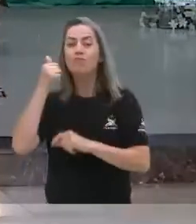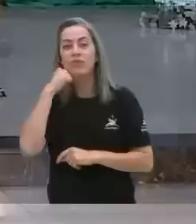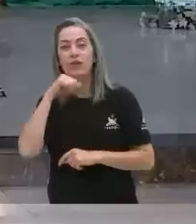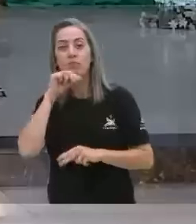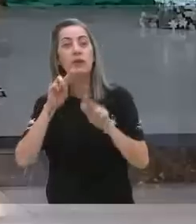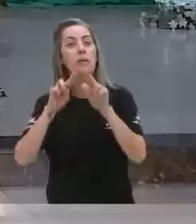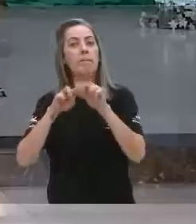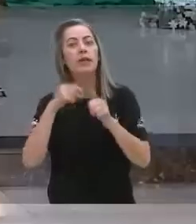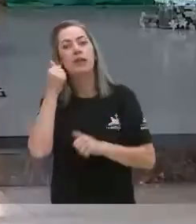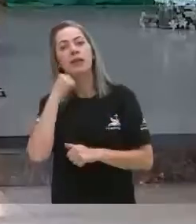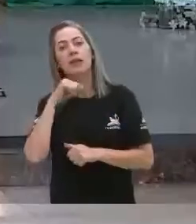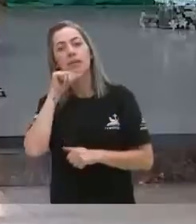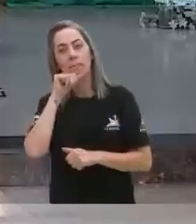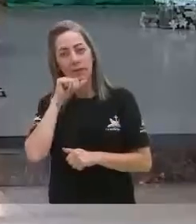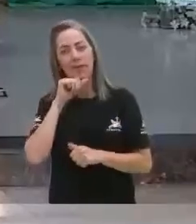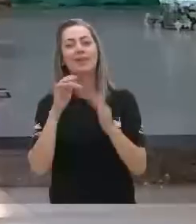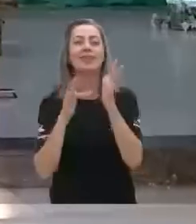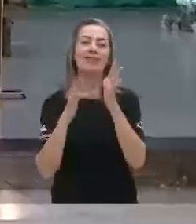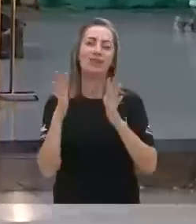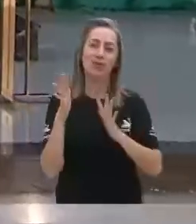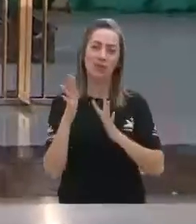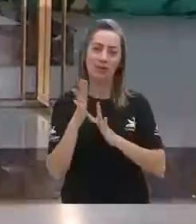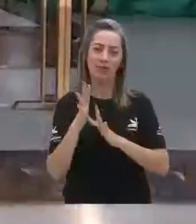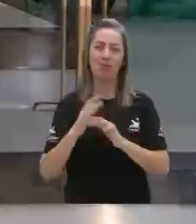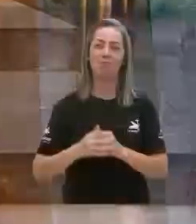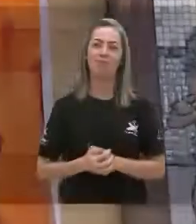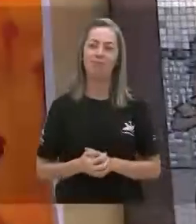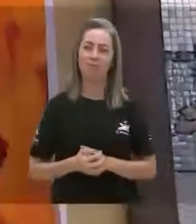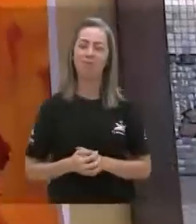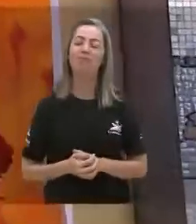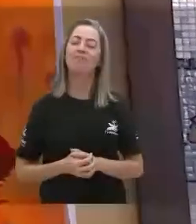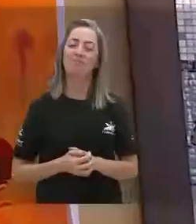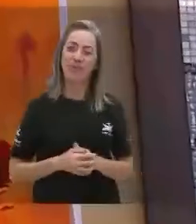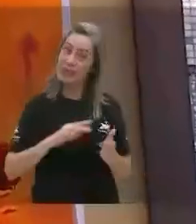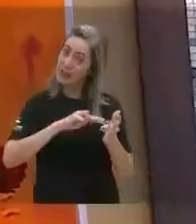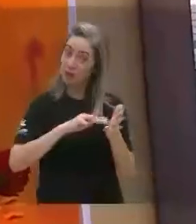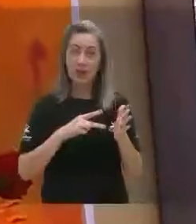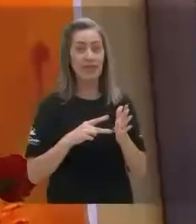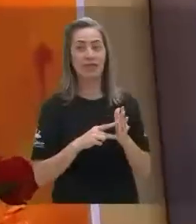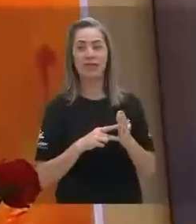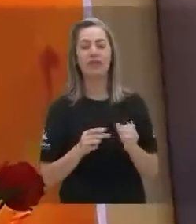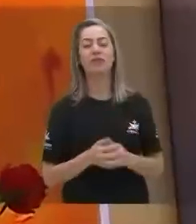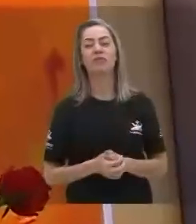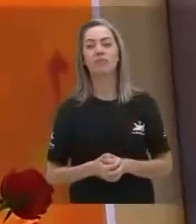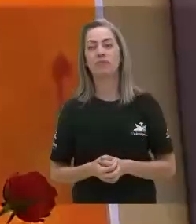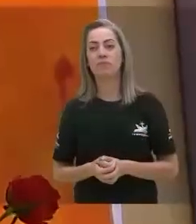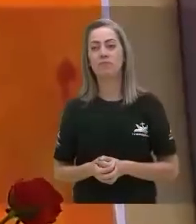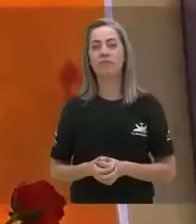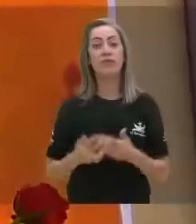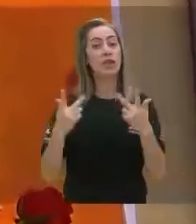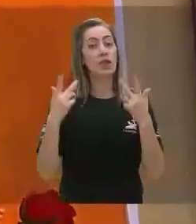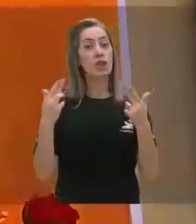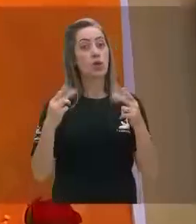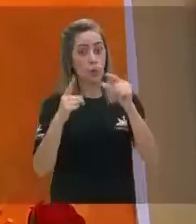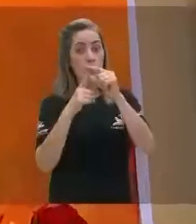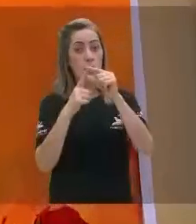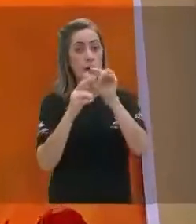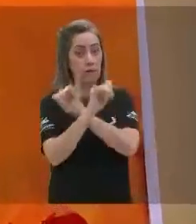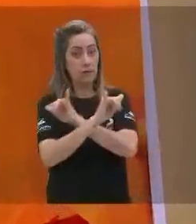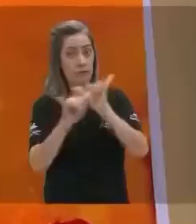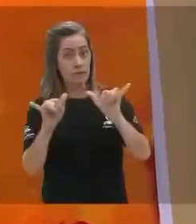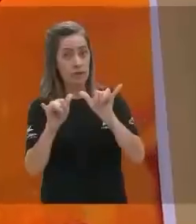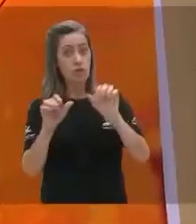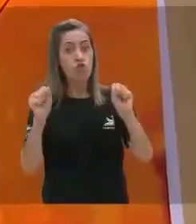Mãe em Jesus Cristo. Este é o sentido. Como diz a própria palavra